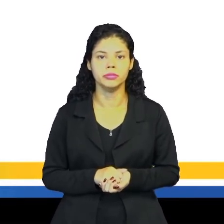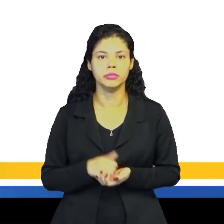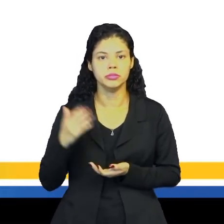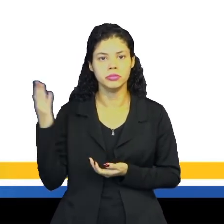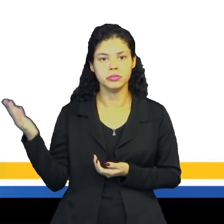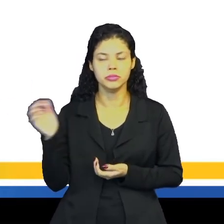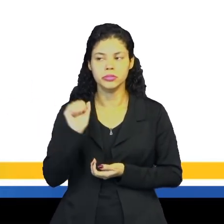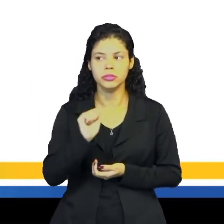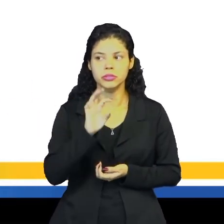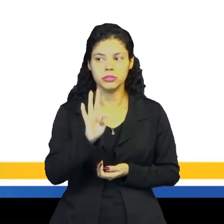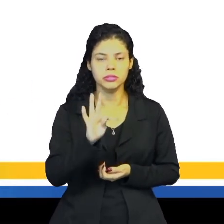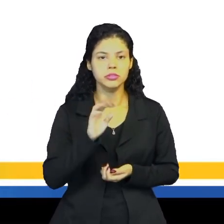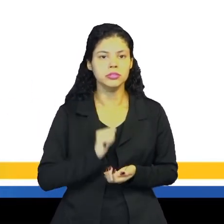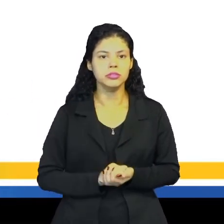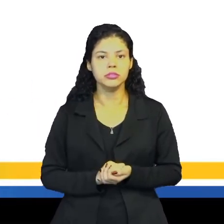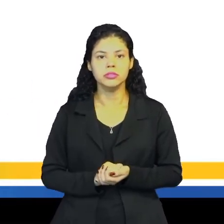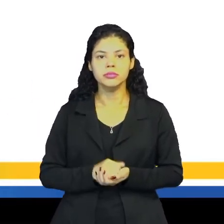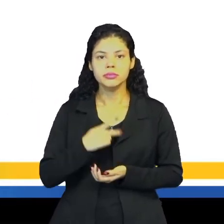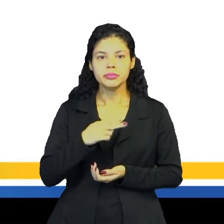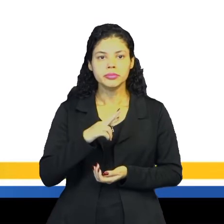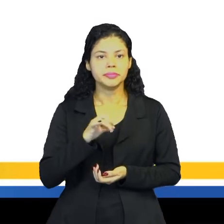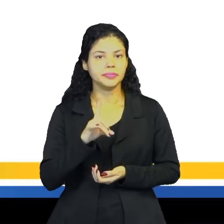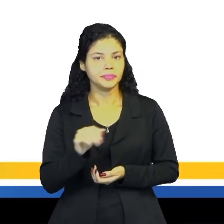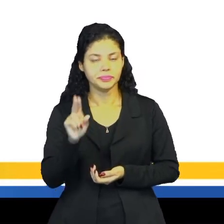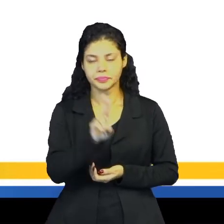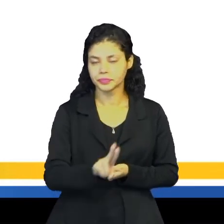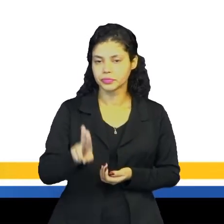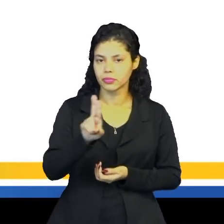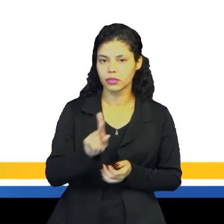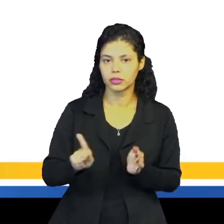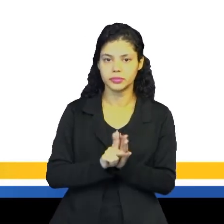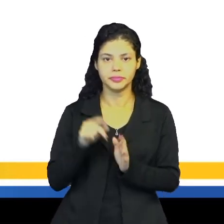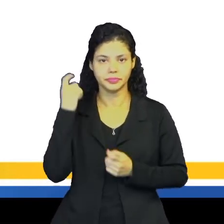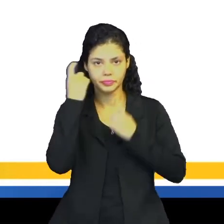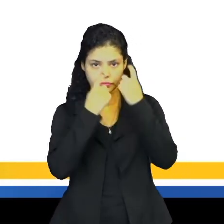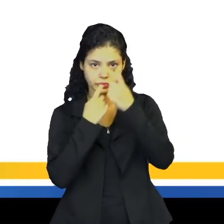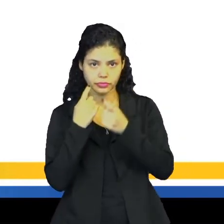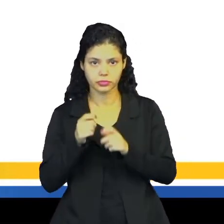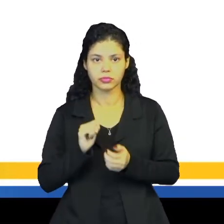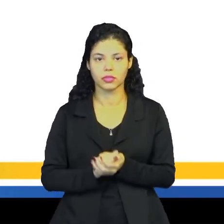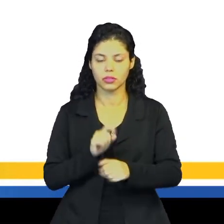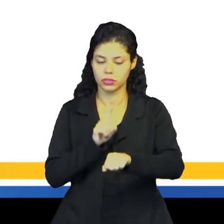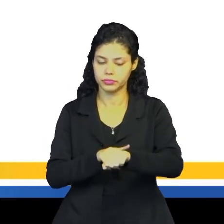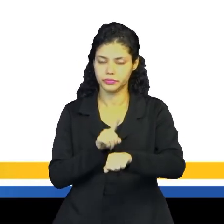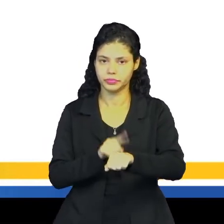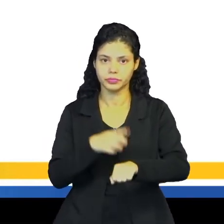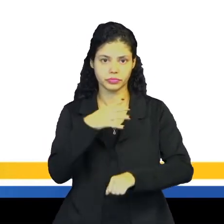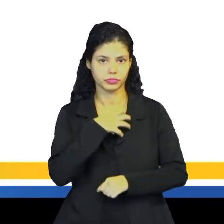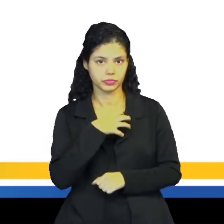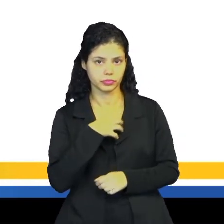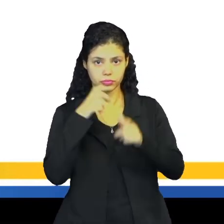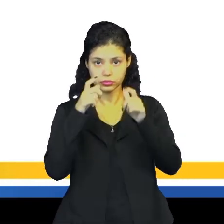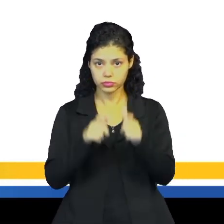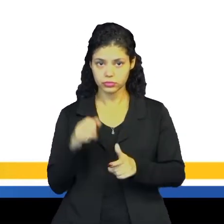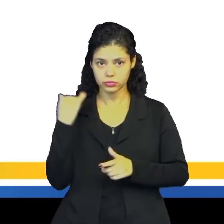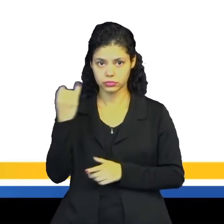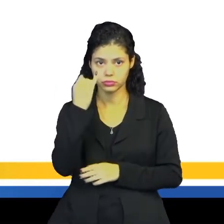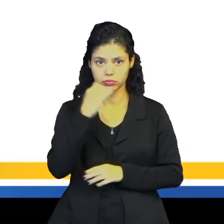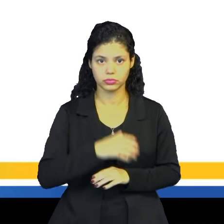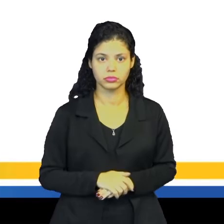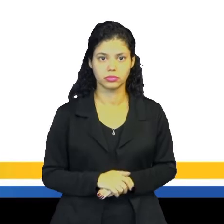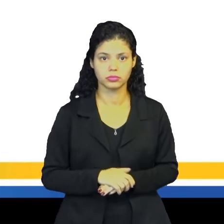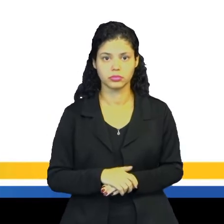A preposition at é uma preposição utilizada em expressões que indicam horários, momentos e locais